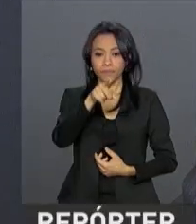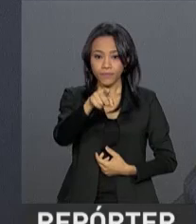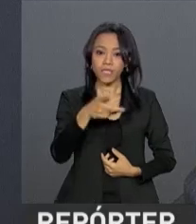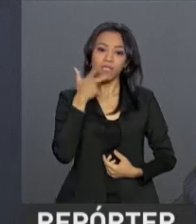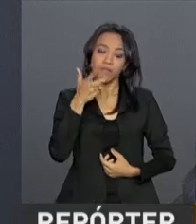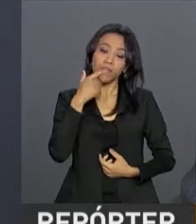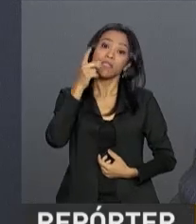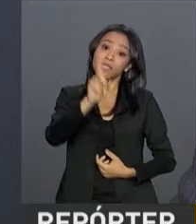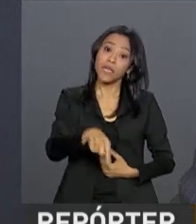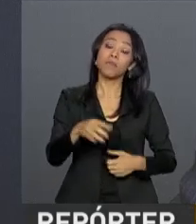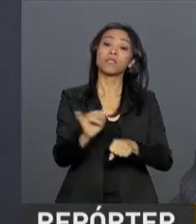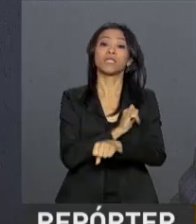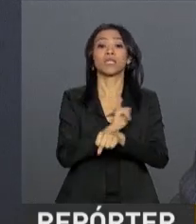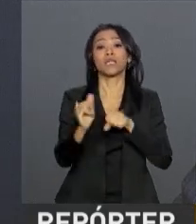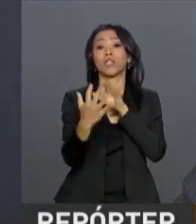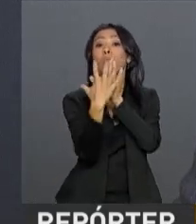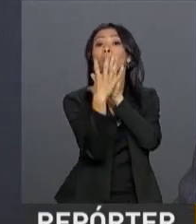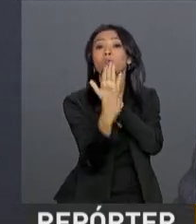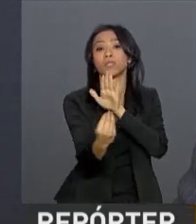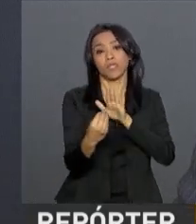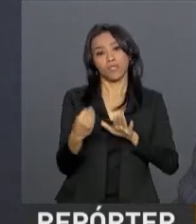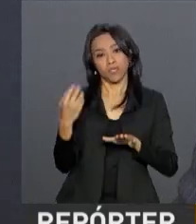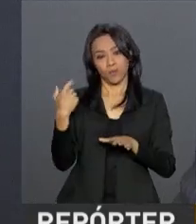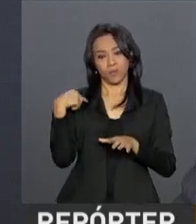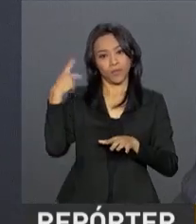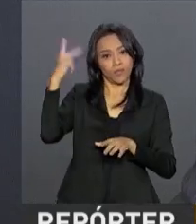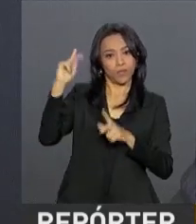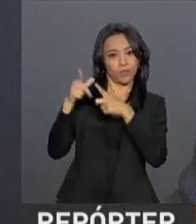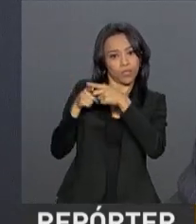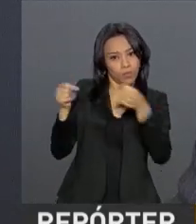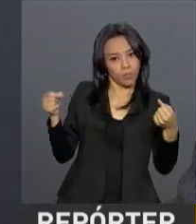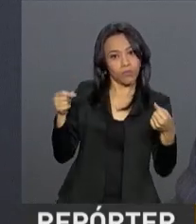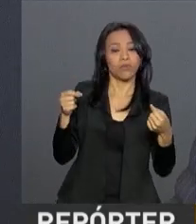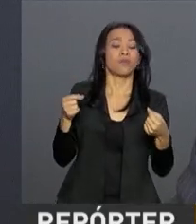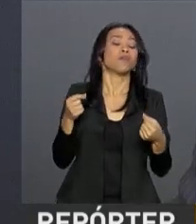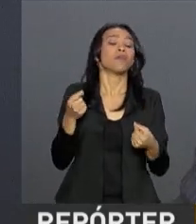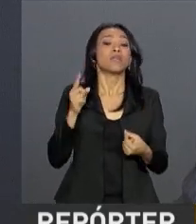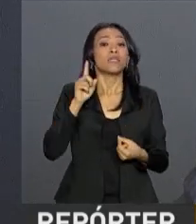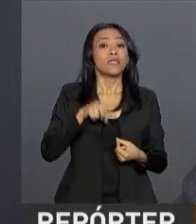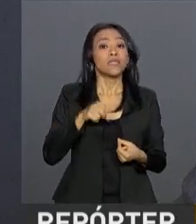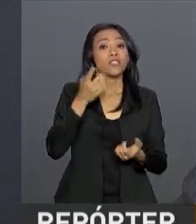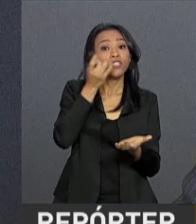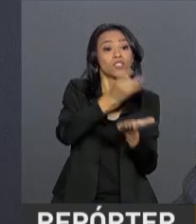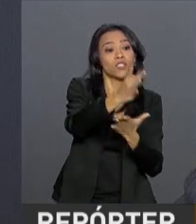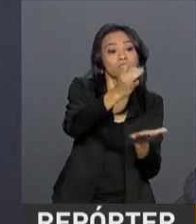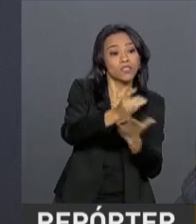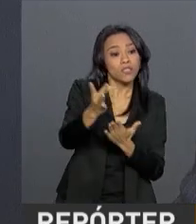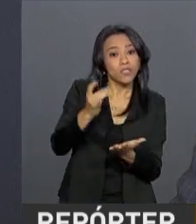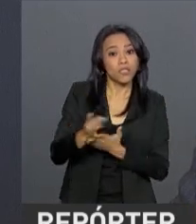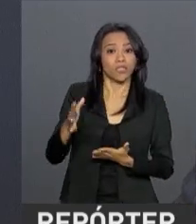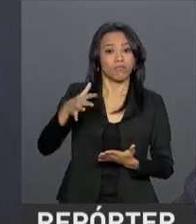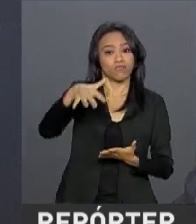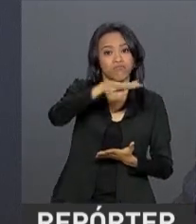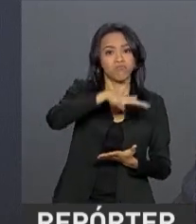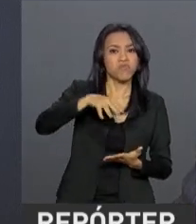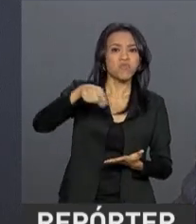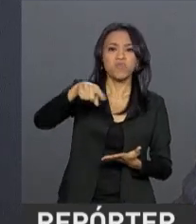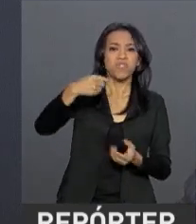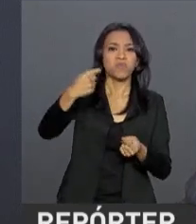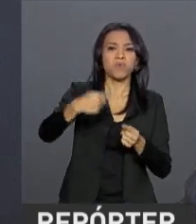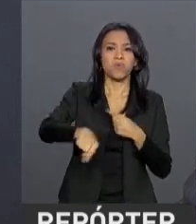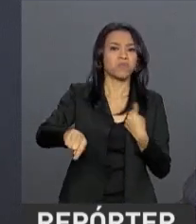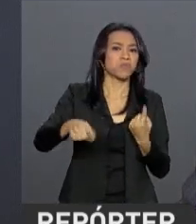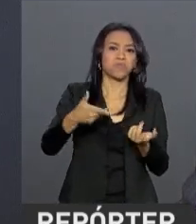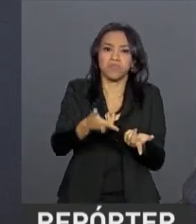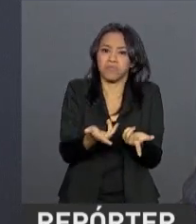japonesa no qual a gente elimina é do processo de trabalho de atendimento aquilo que não agrega valor